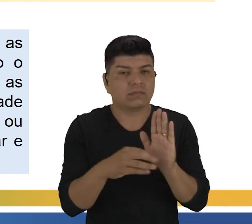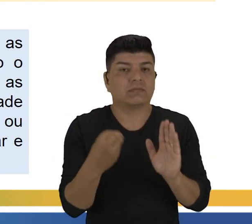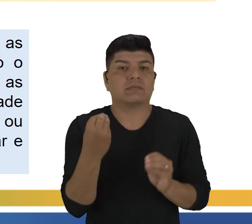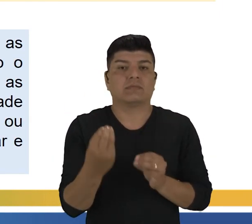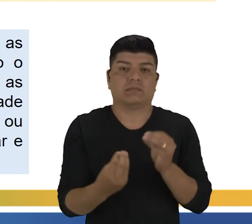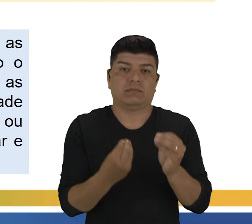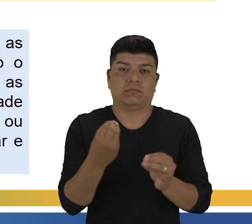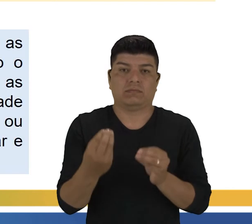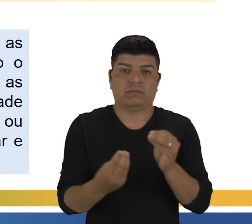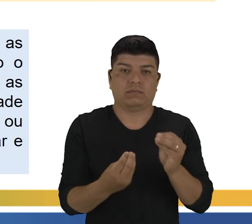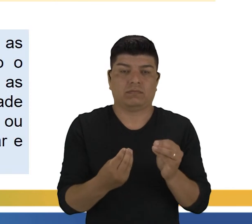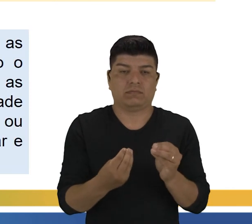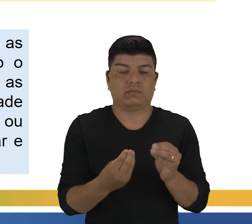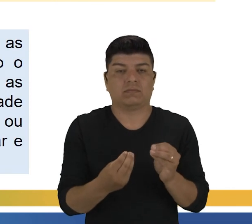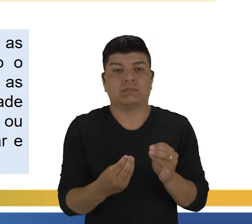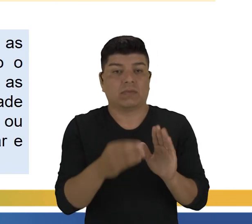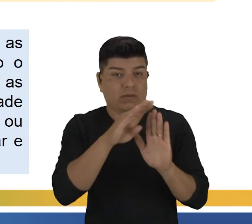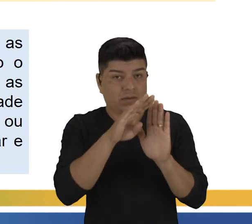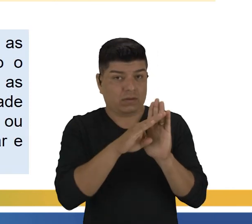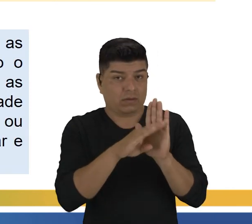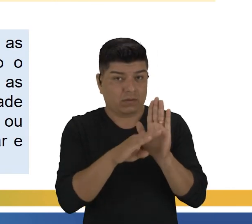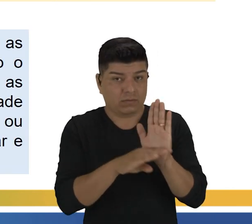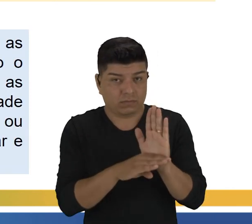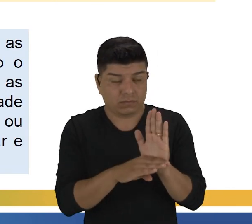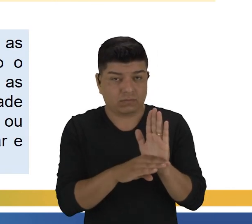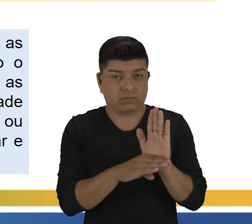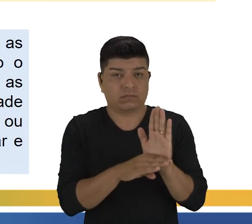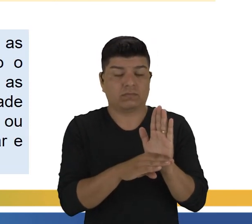Essa fase condoreira, ela foi